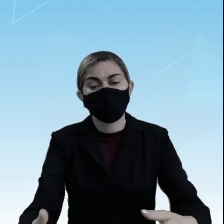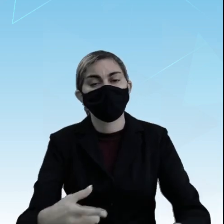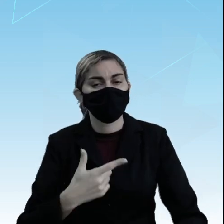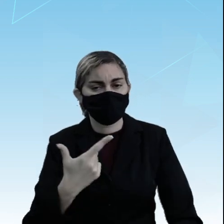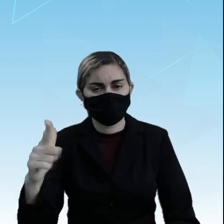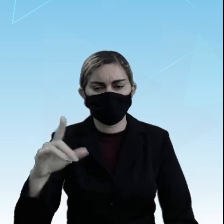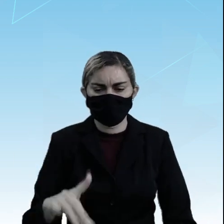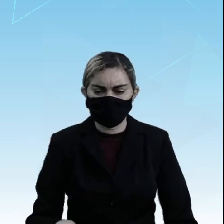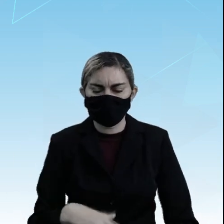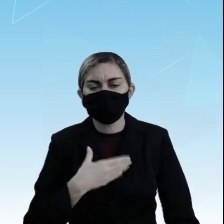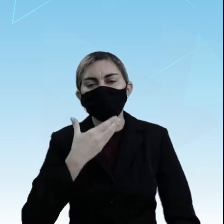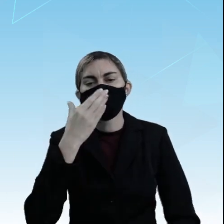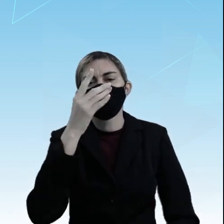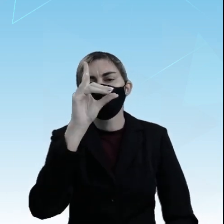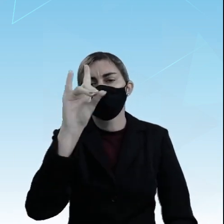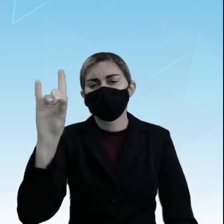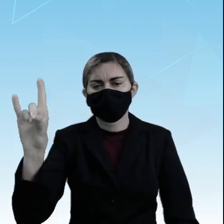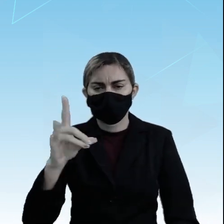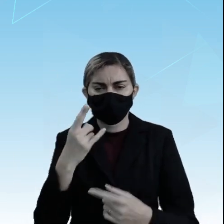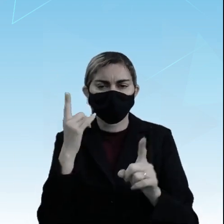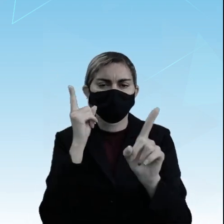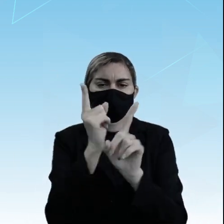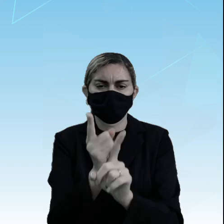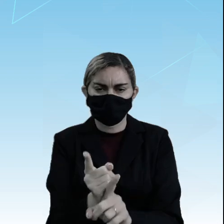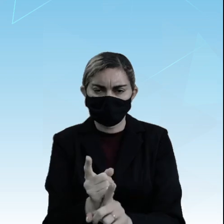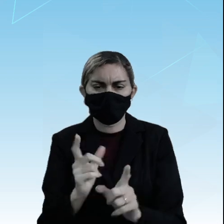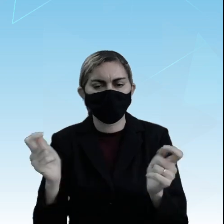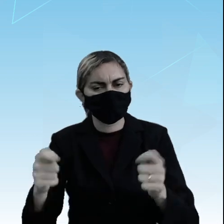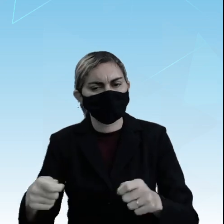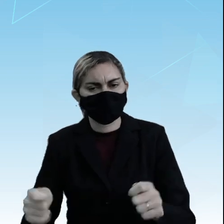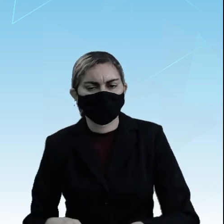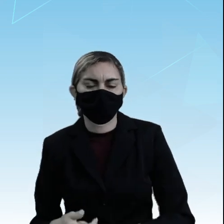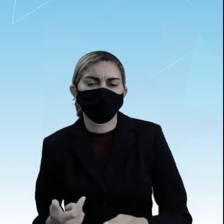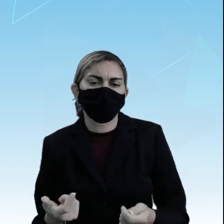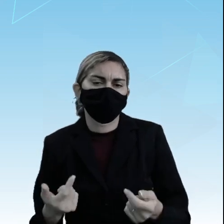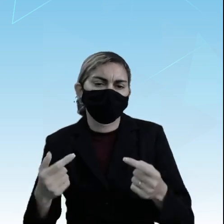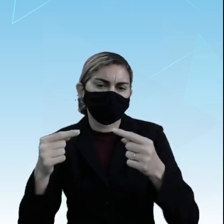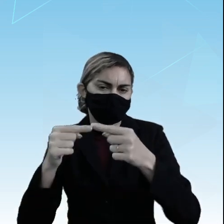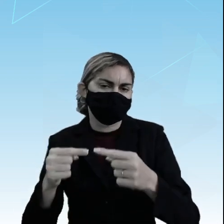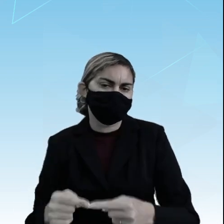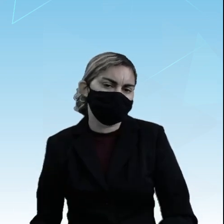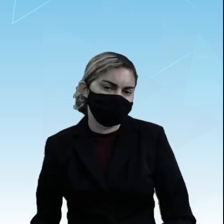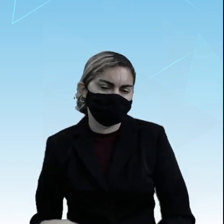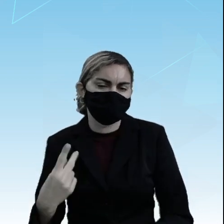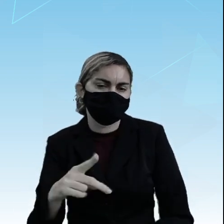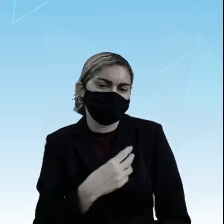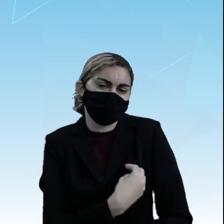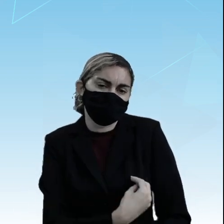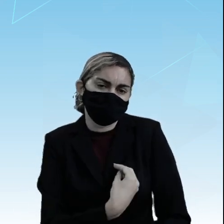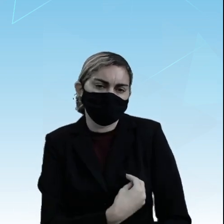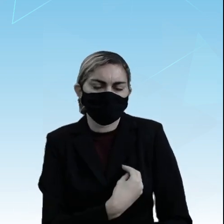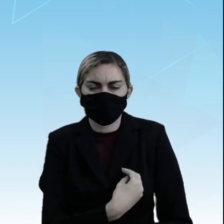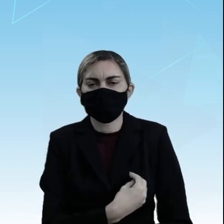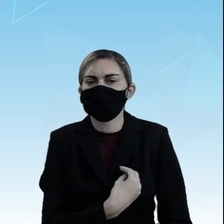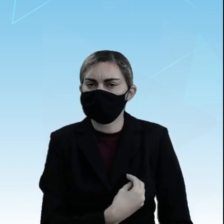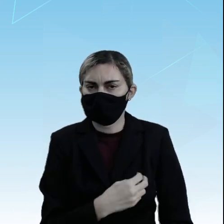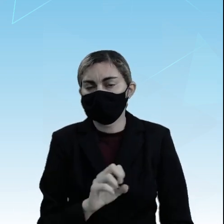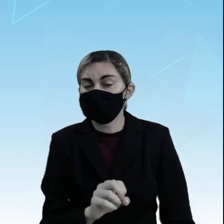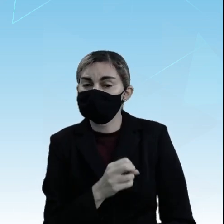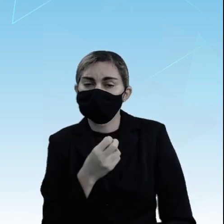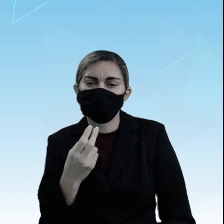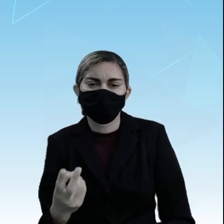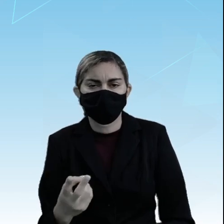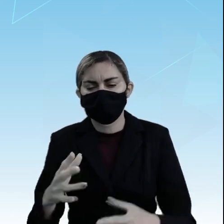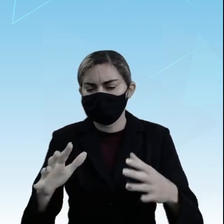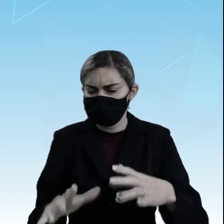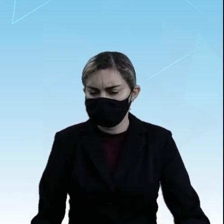outra girafa, ela iria encontrar ali condições que eram adequadas para a sua sobrevivência. Ou seja,